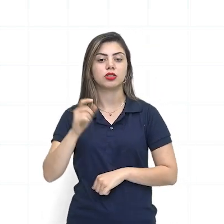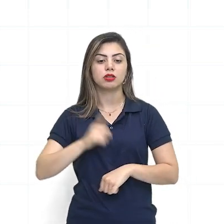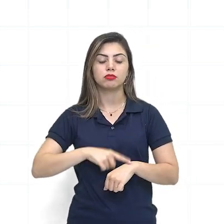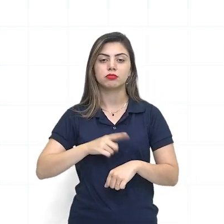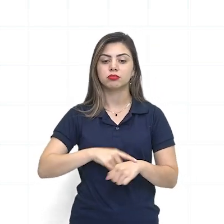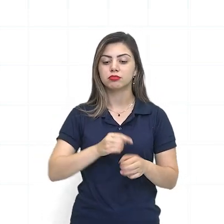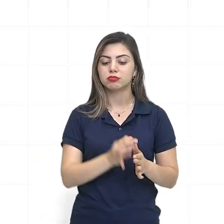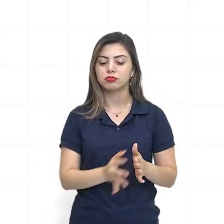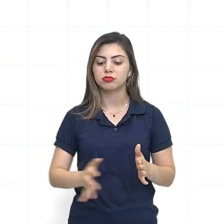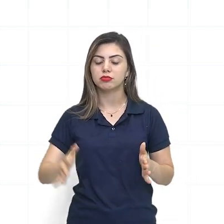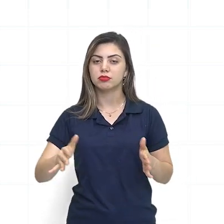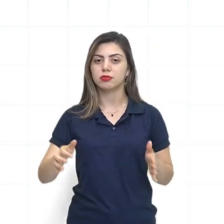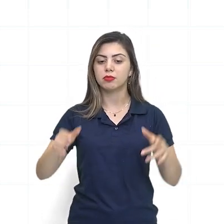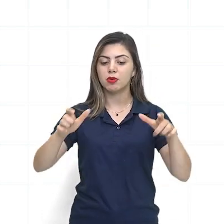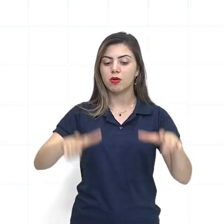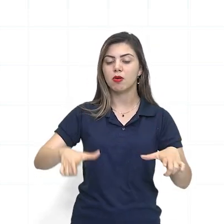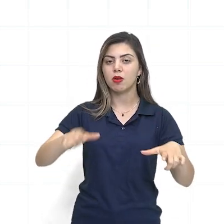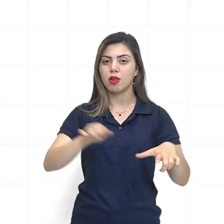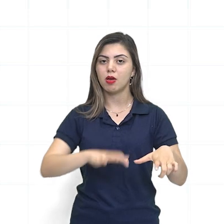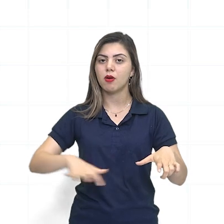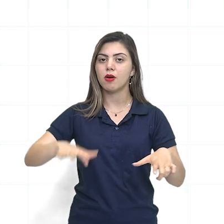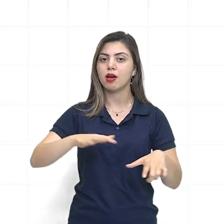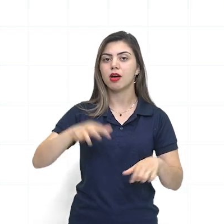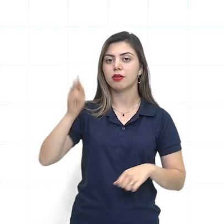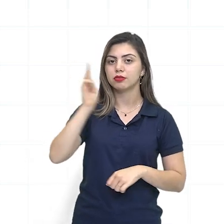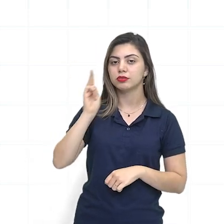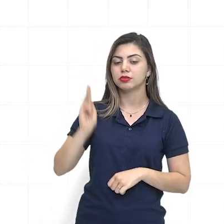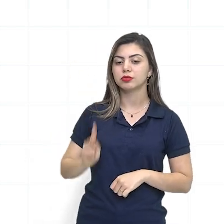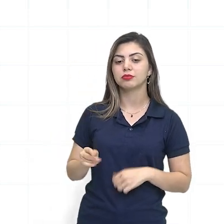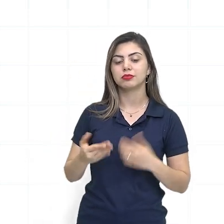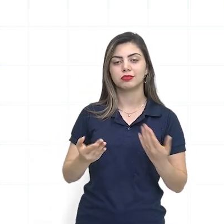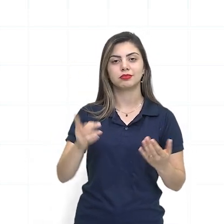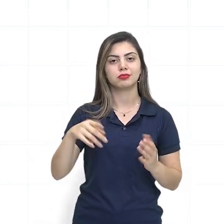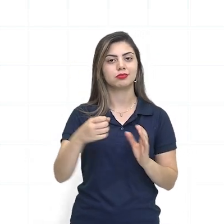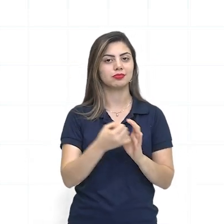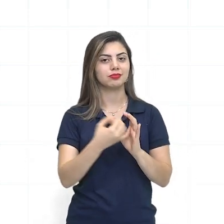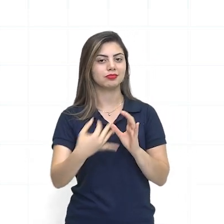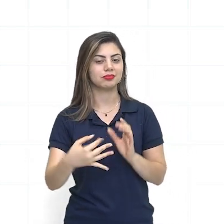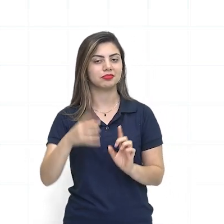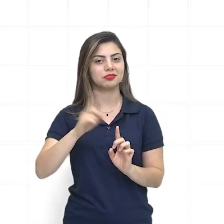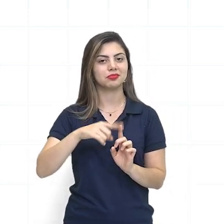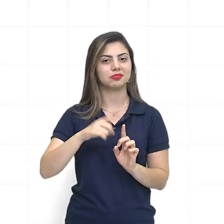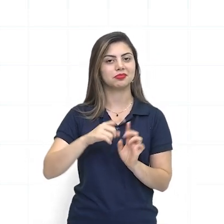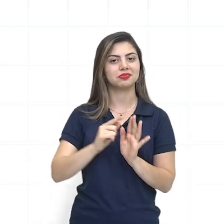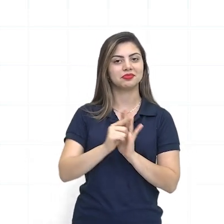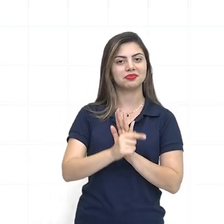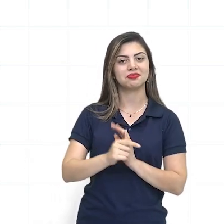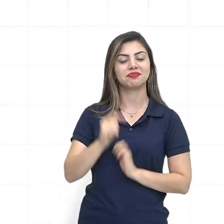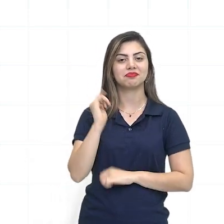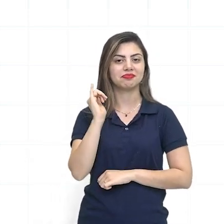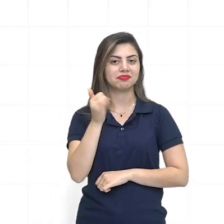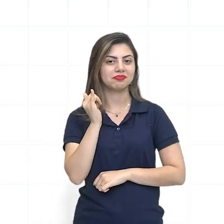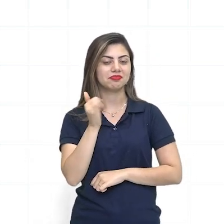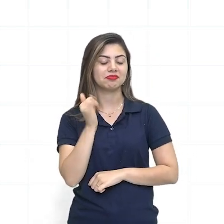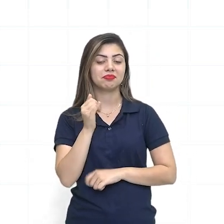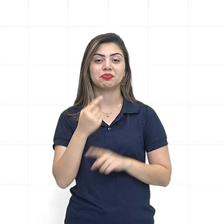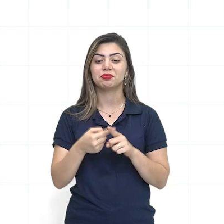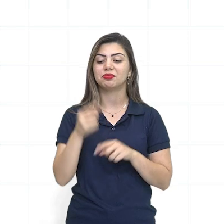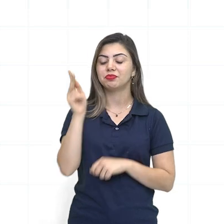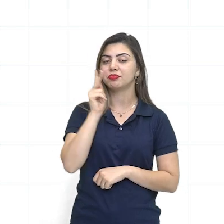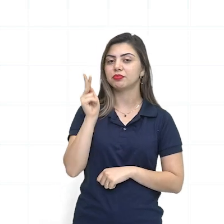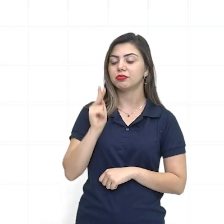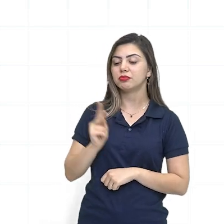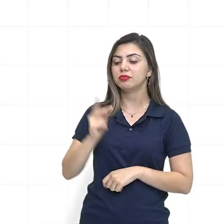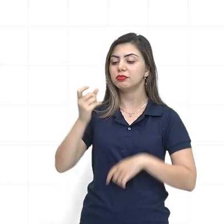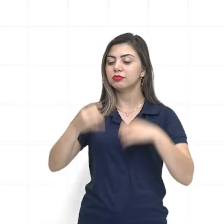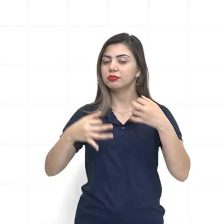o espaço. Então, esses são os elementos fundamentais do gênero narrativo. Já que ele está contando uma história, precisa-se